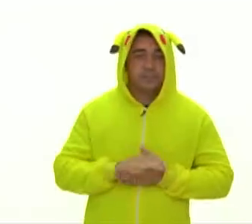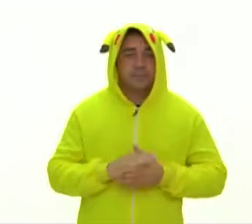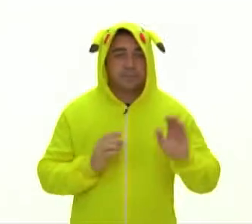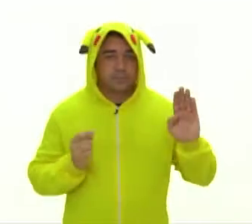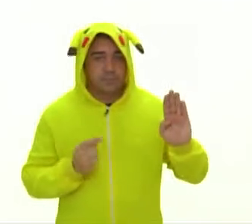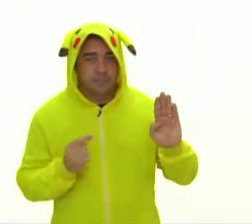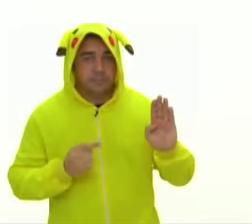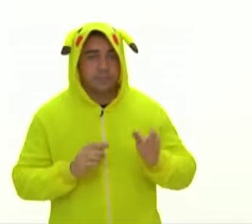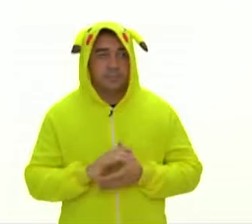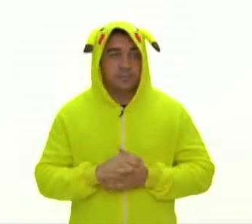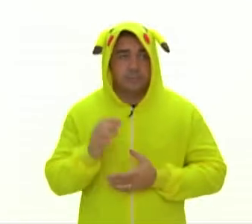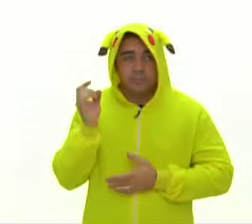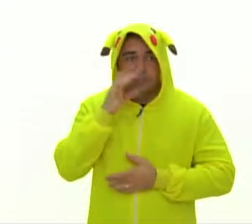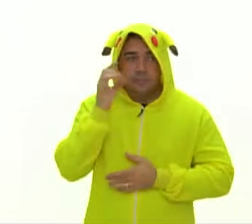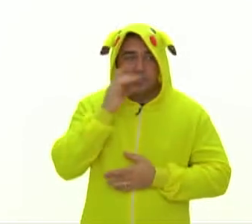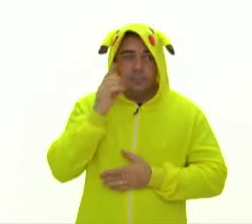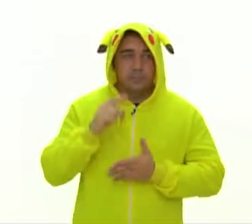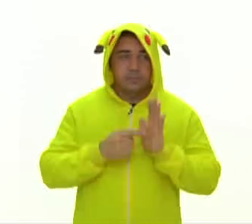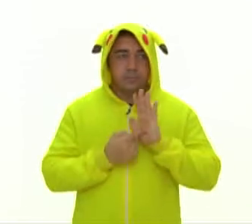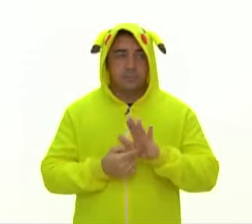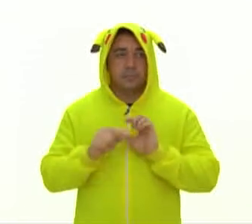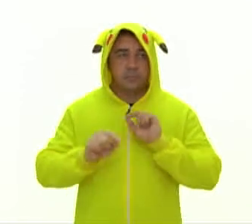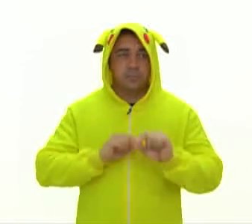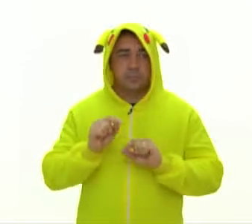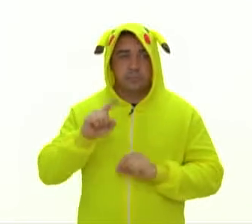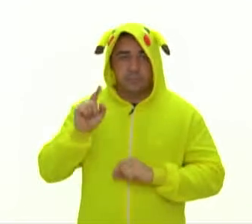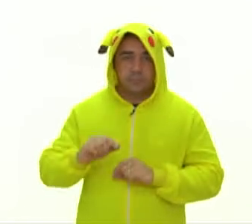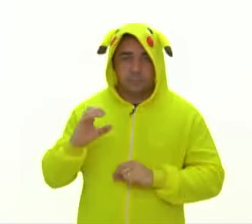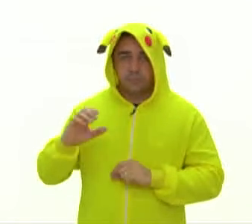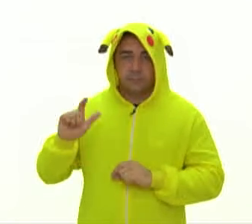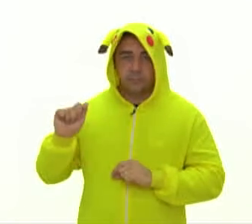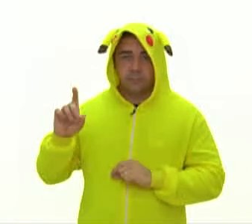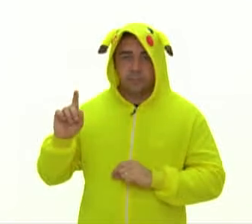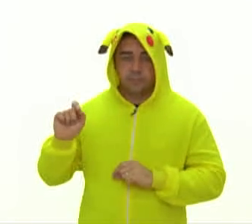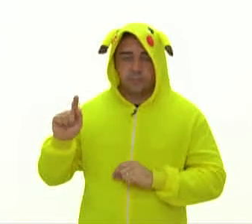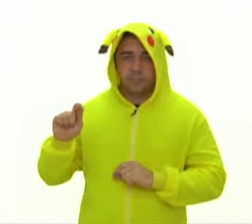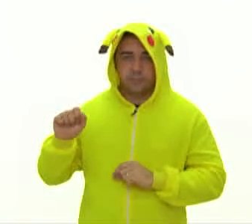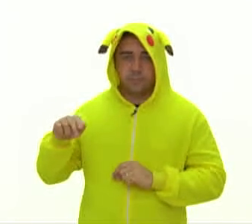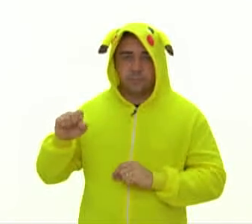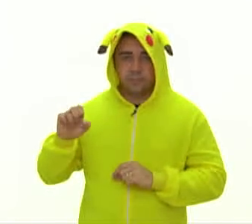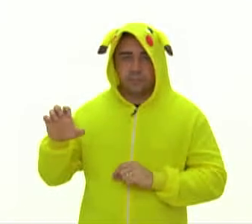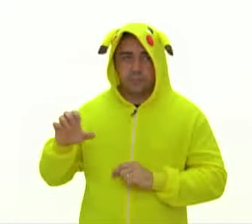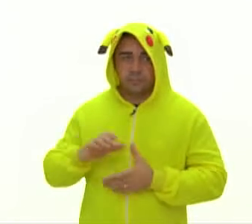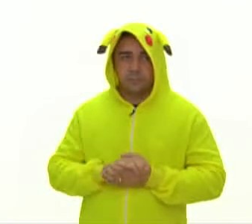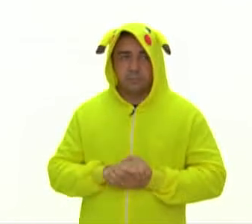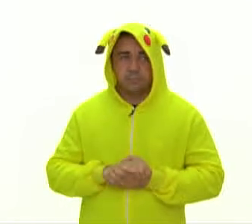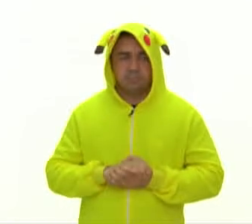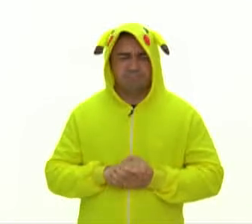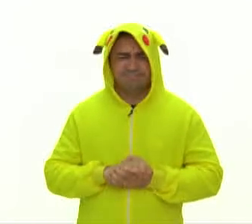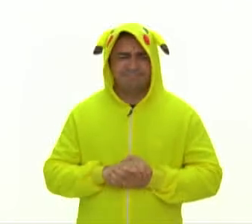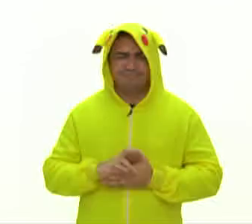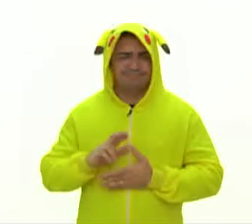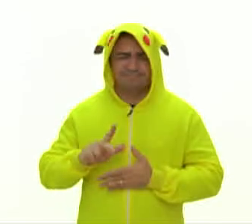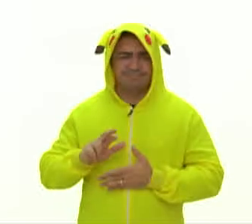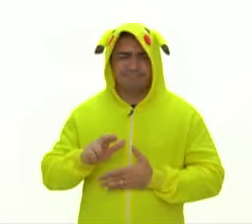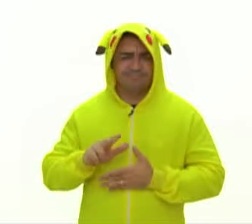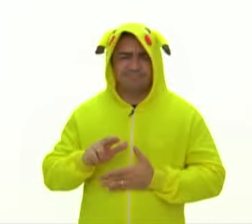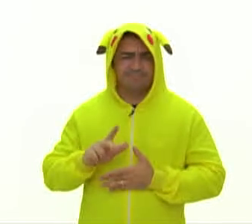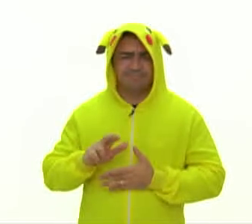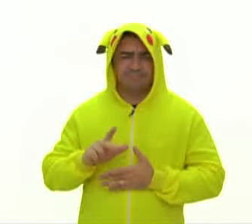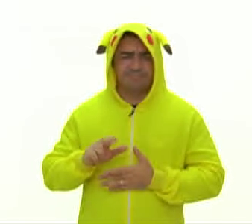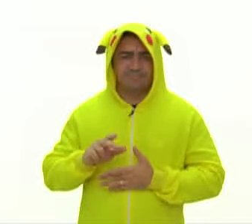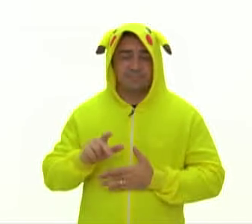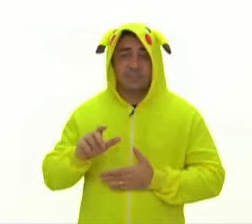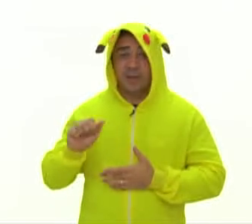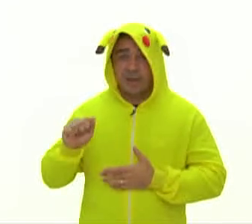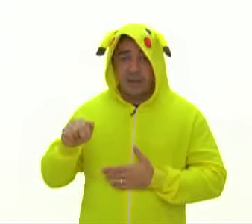as setas verdes representam eventos de cladogênese? Então, olha aqui, ó, seta verde aqui, uma aqui, uma aqui. Não é cladogênese aqui,